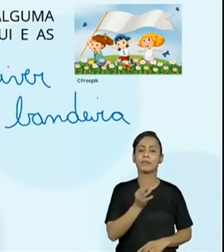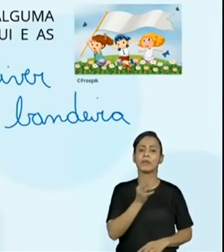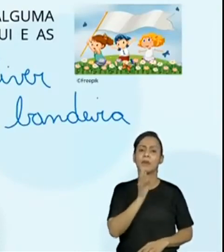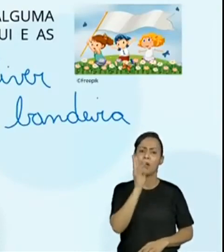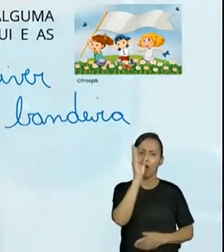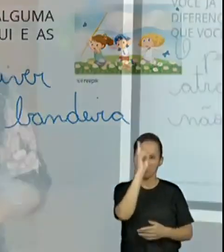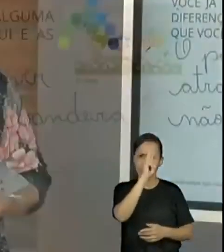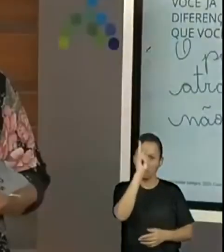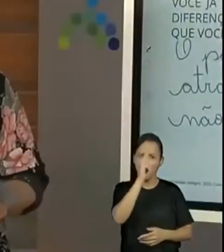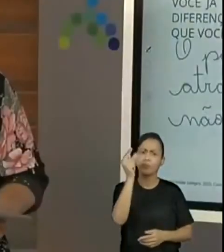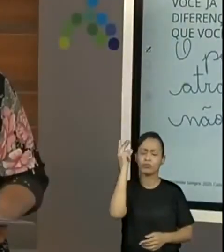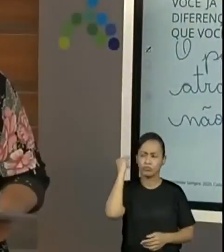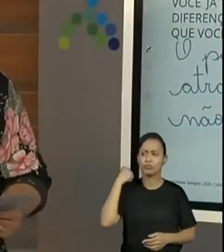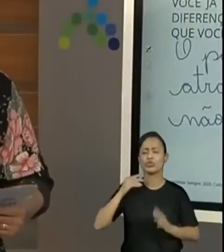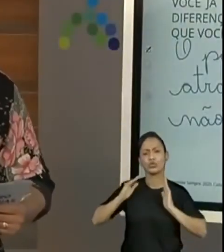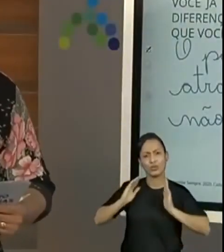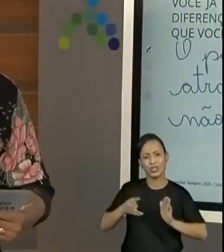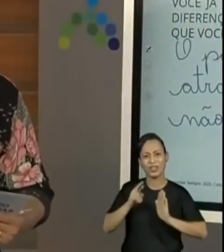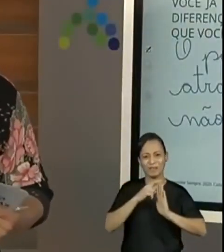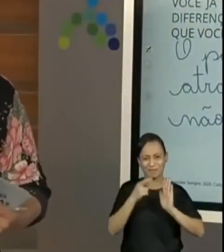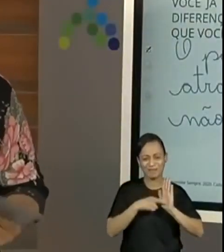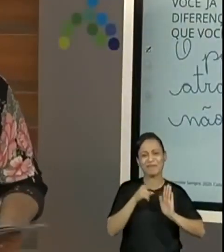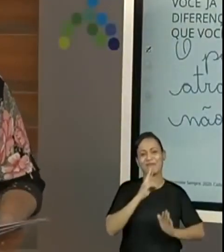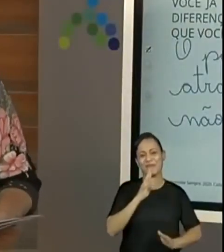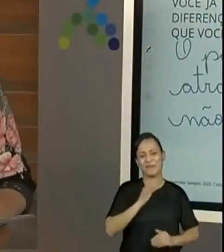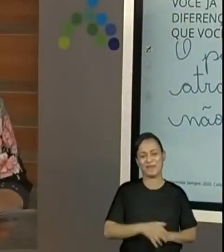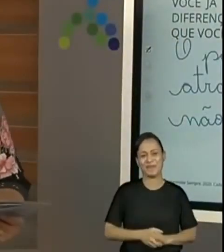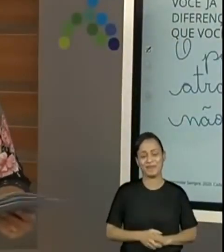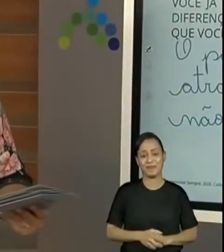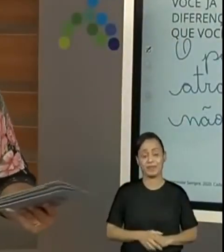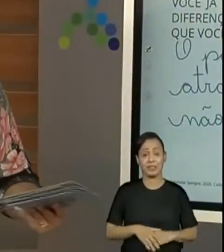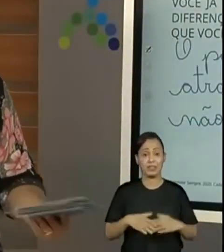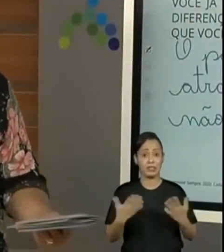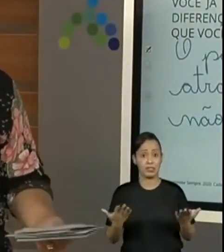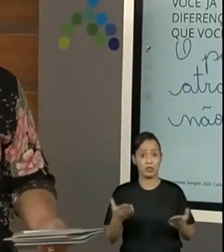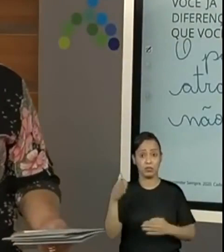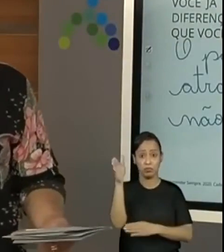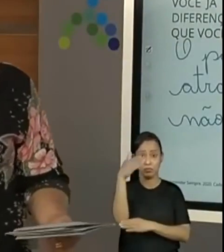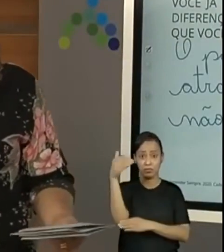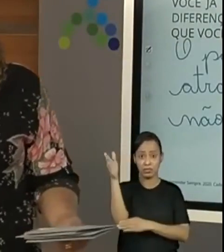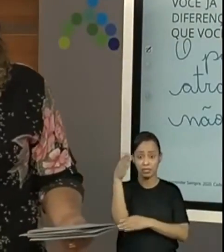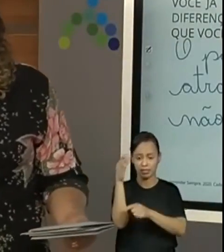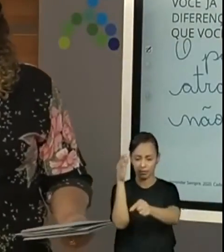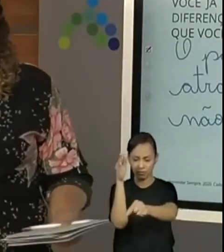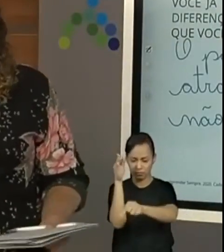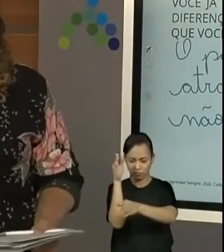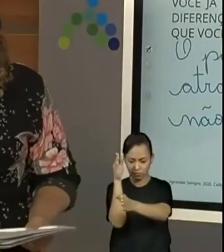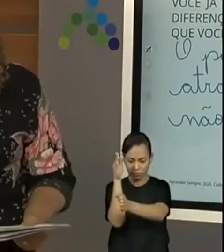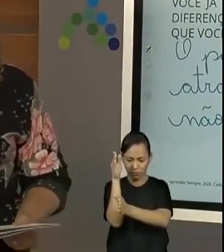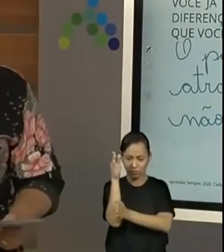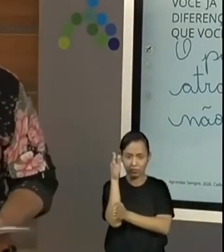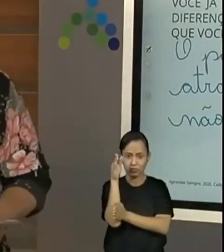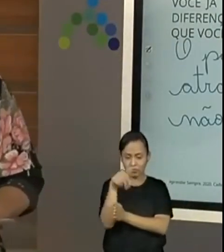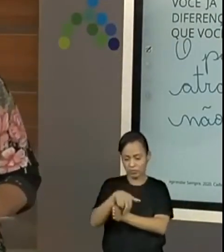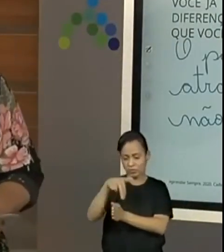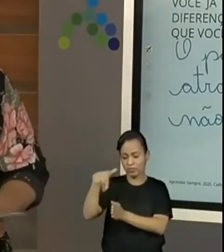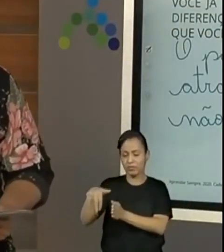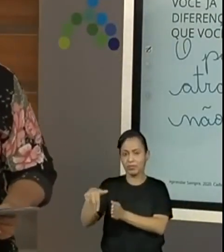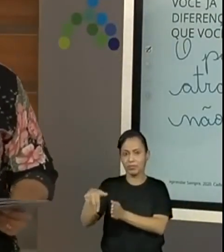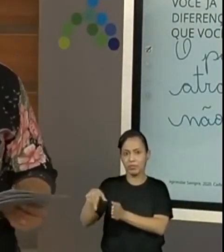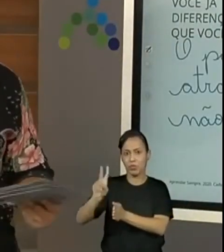né? De você ter essa imunidade, de você não poder ser pego se você estiver atrás da linha da bandeira. Vocês conhecem